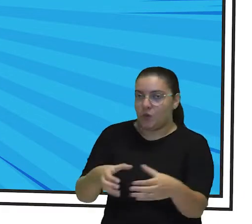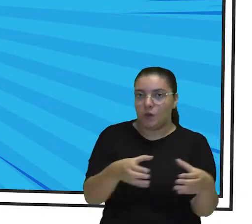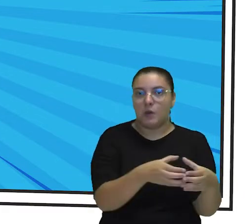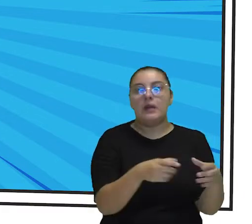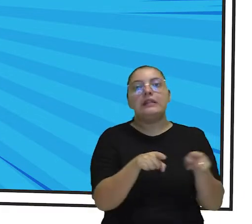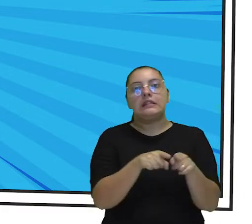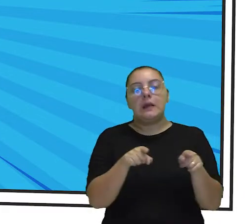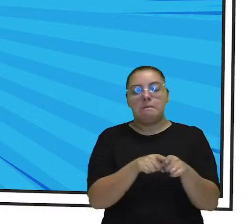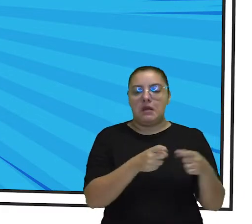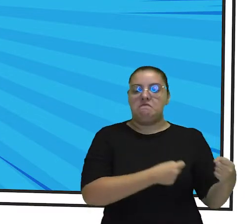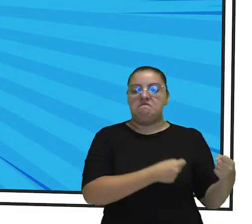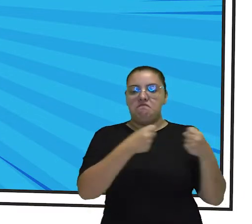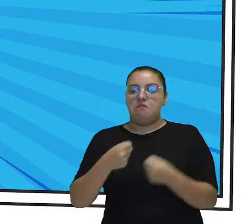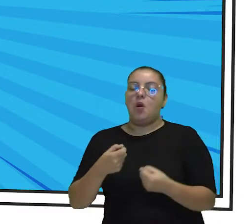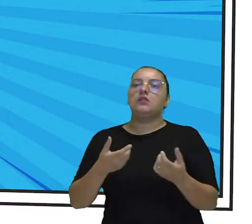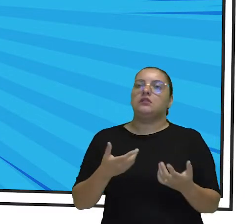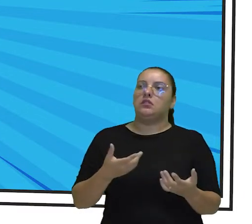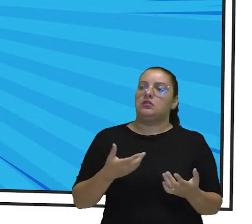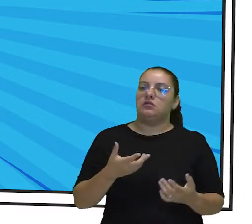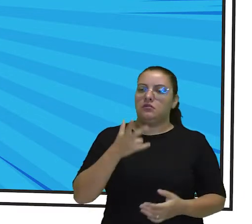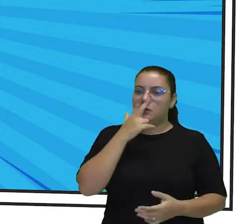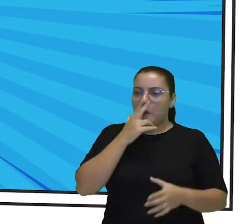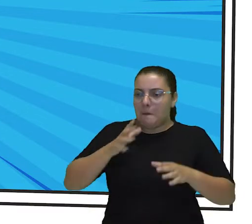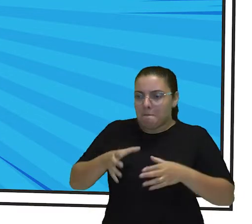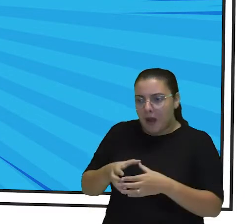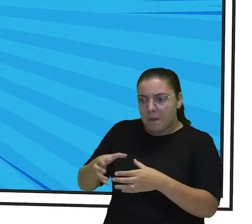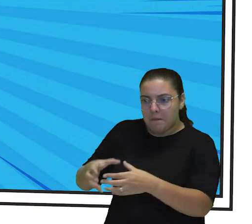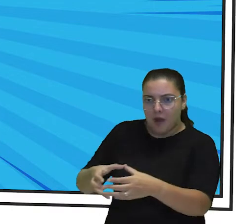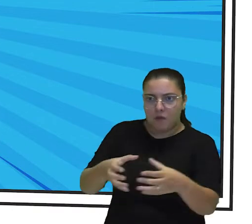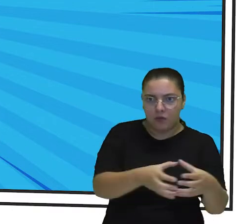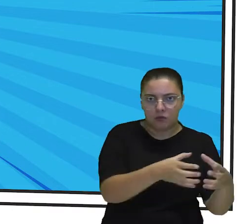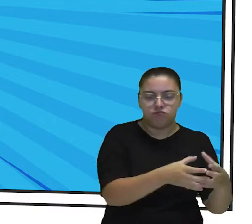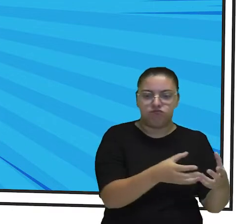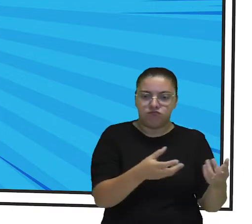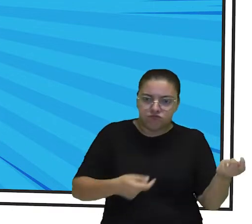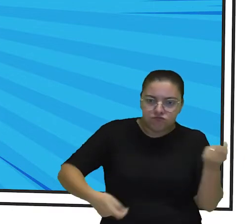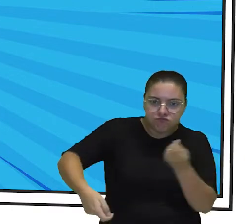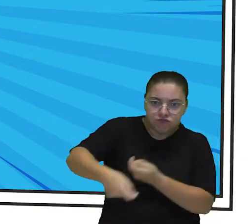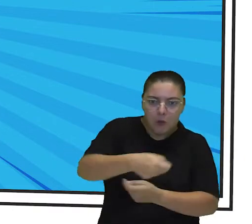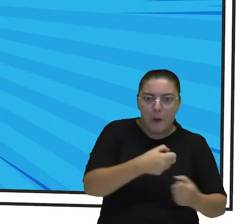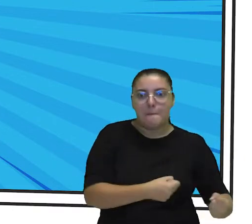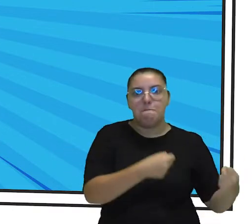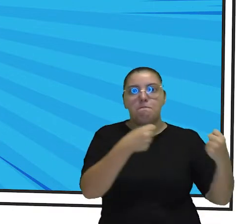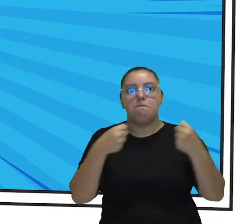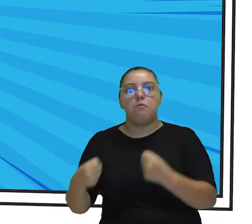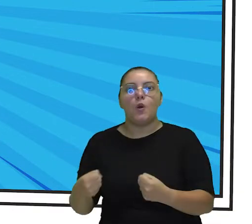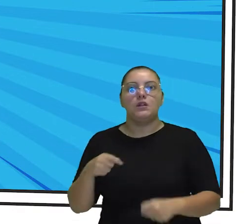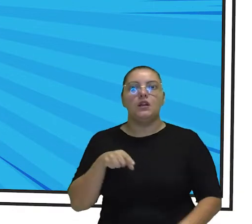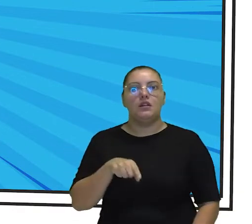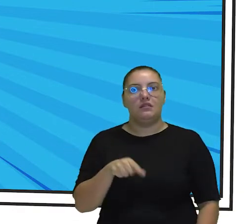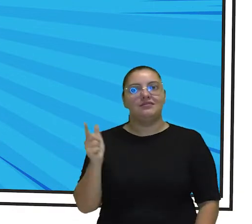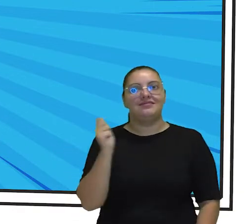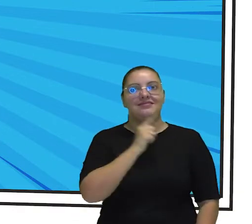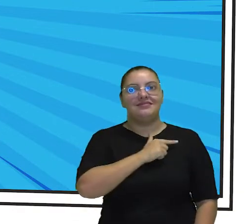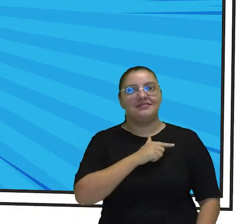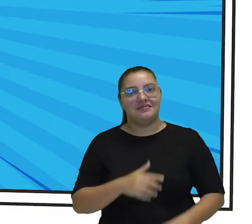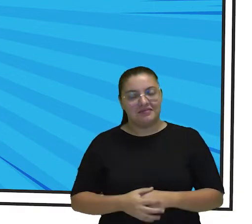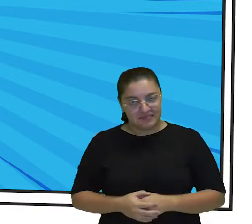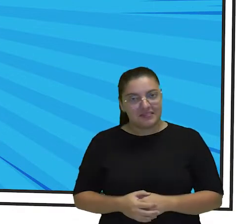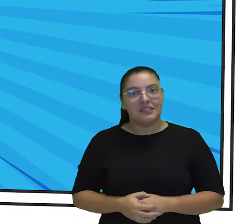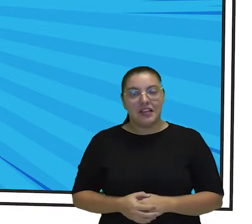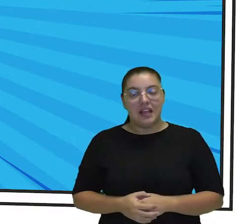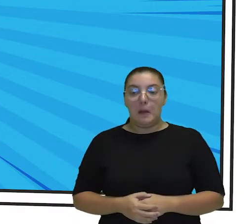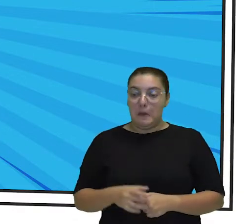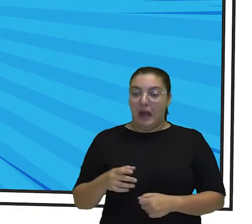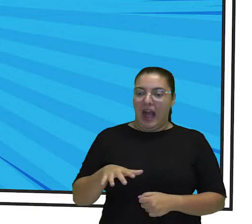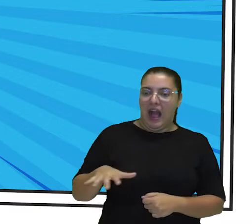poderes. Vários povos, vários senhores, vários feudos, e com isso, um poder